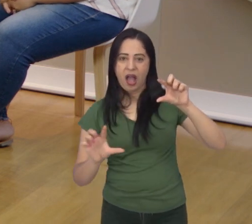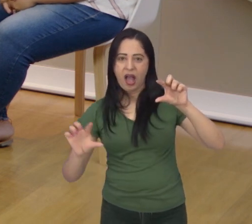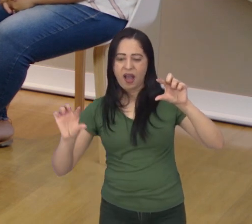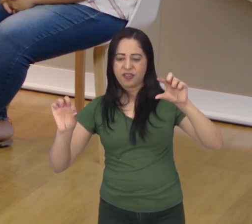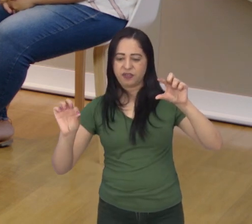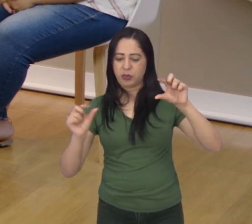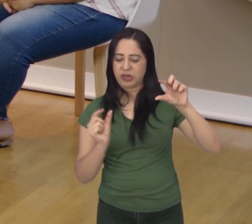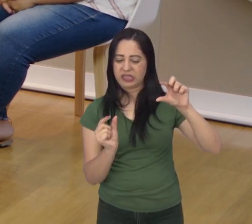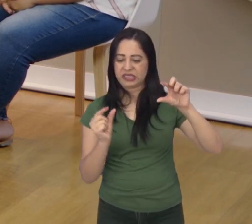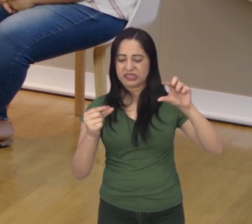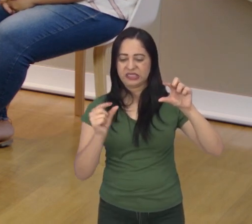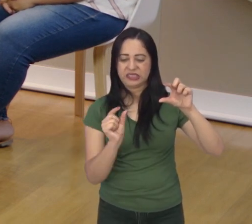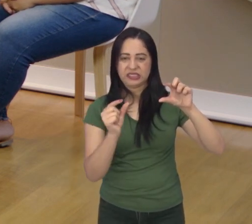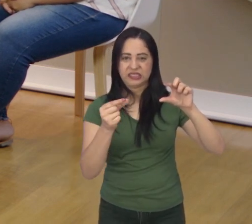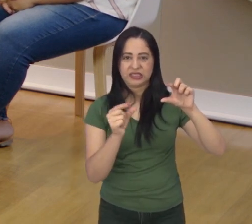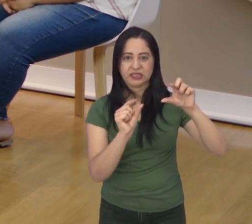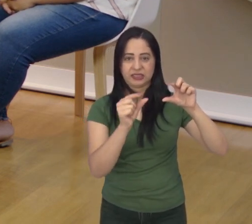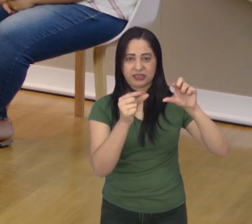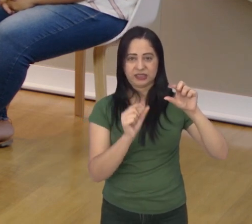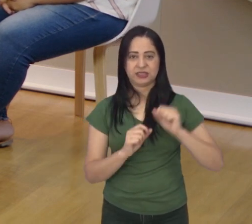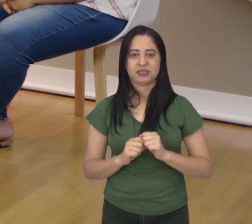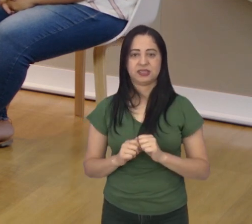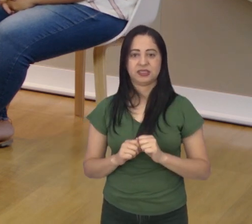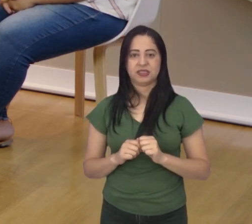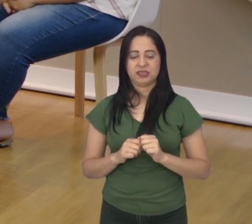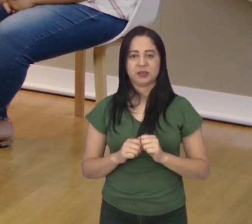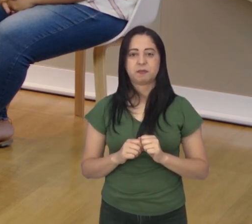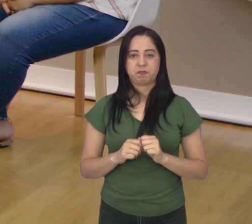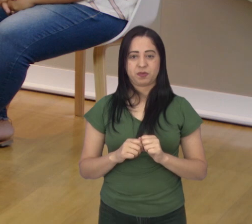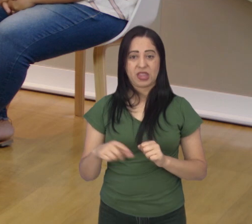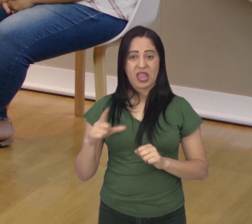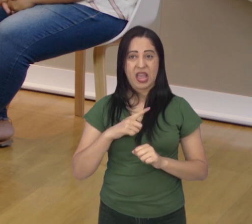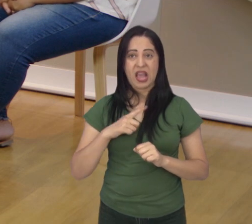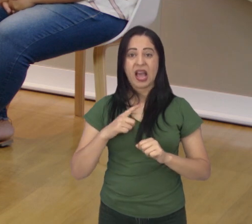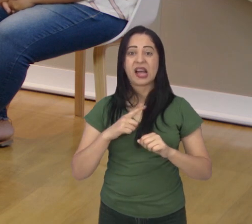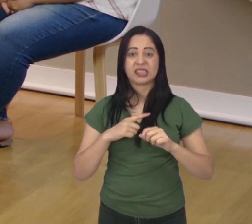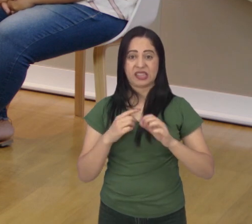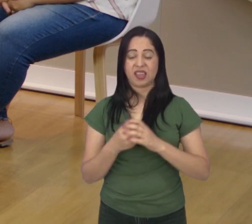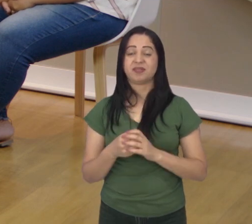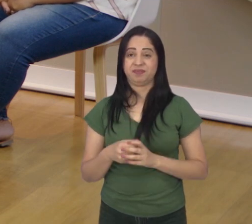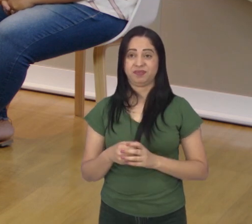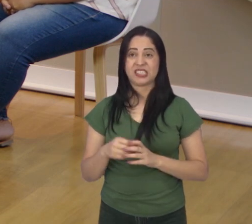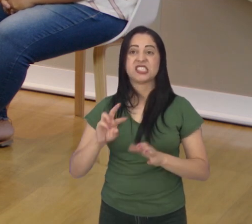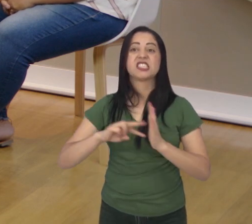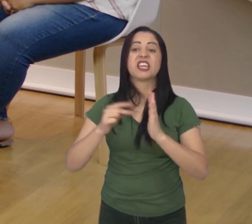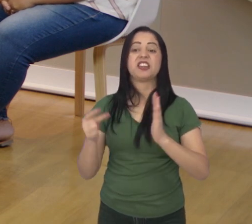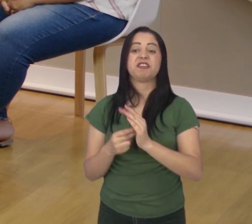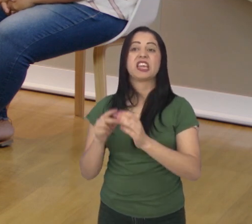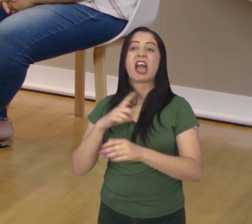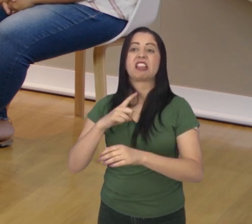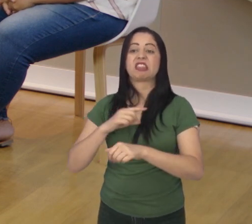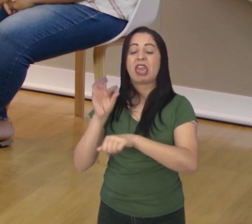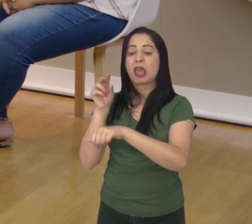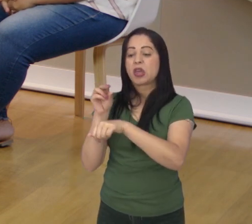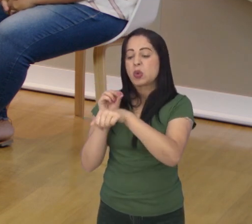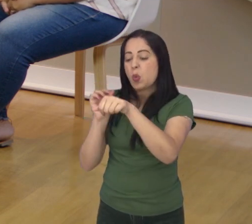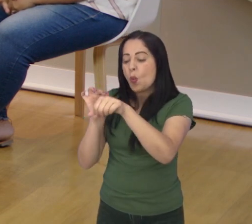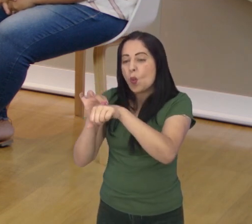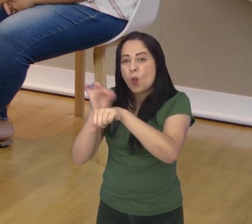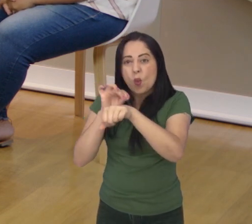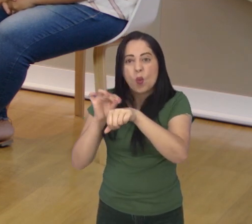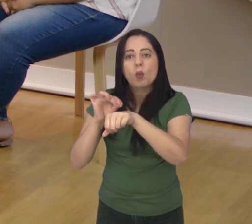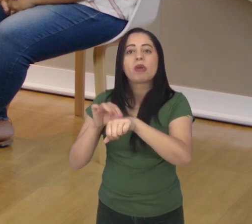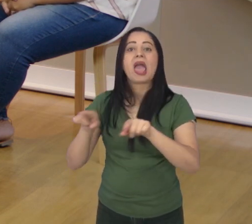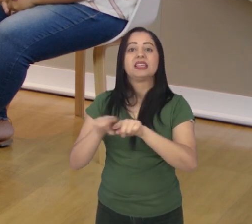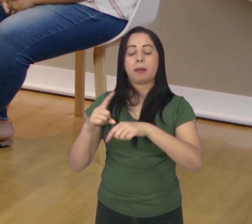são bastante, tá vendo? É assim eu consigo identificar que tem pragas nas minhas plantinhas. Sim, as lagartinhas passaram por ali,